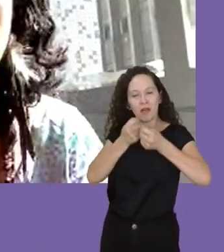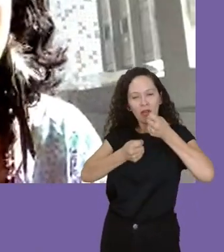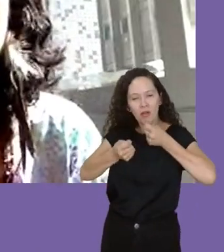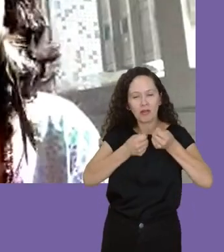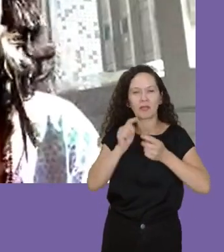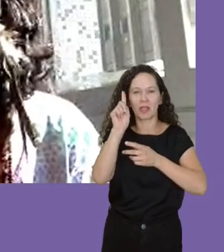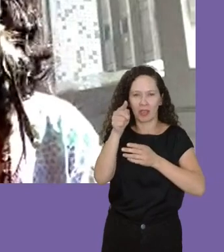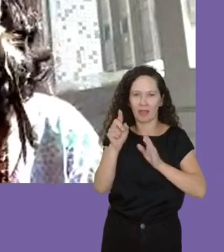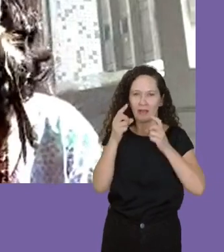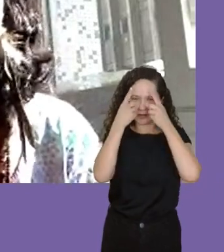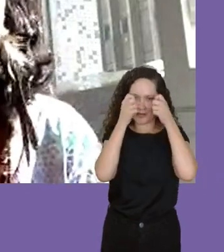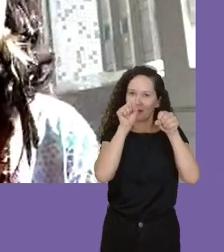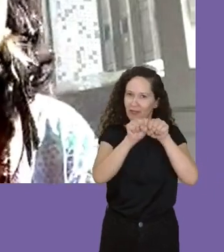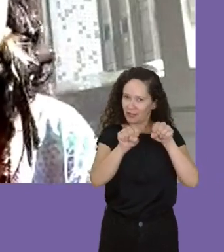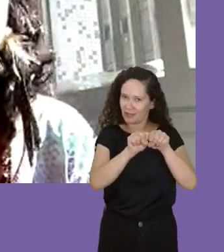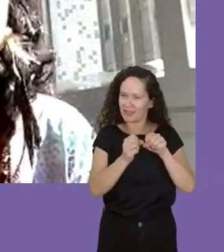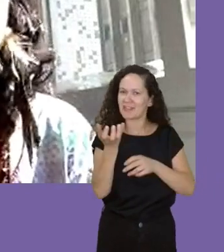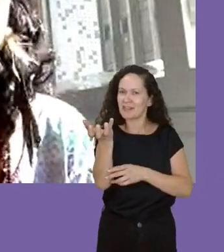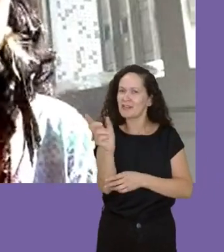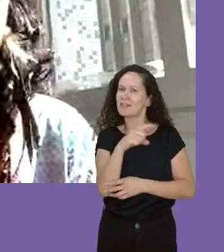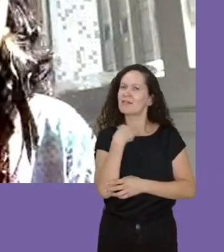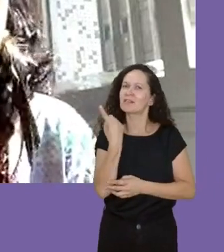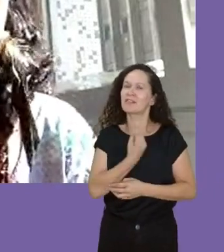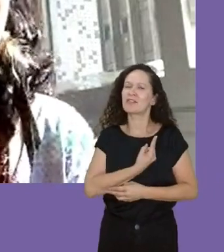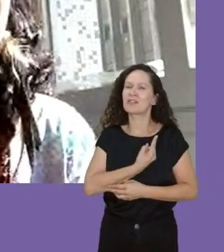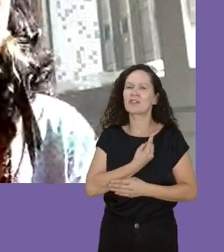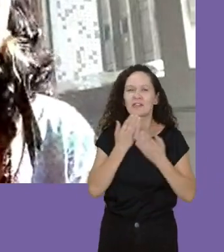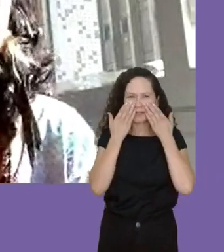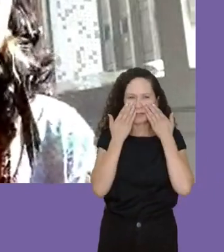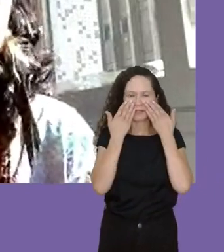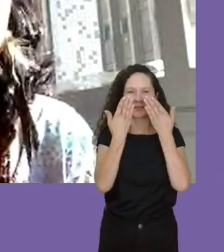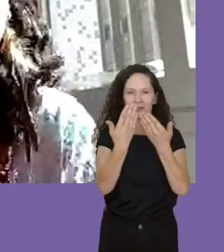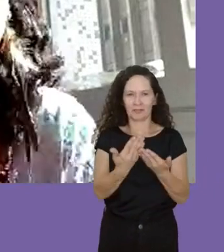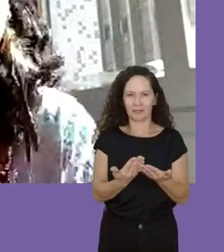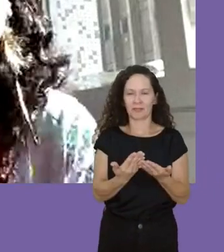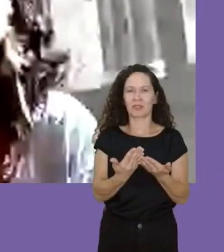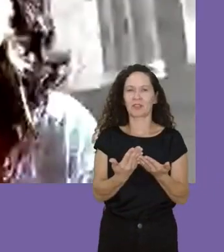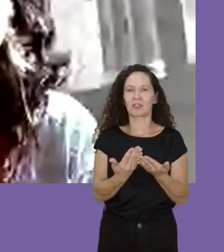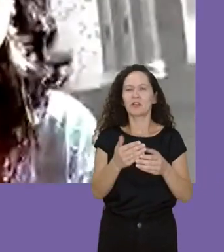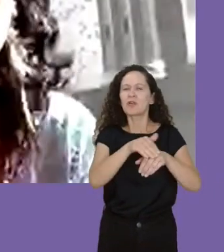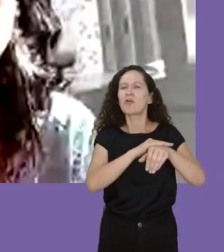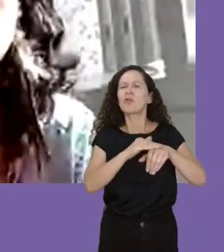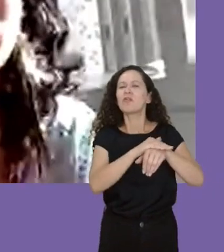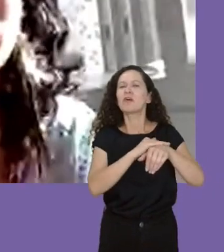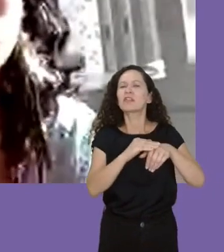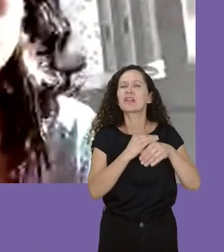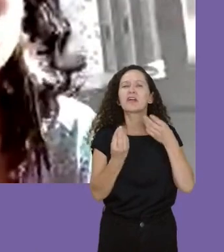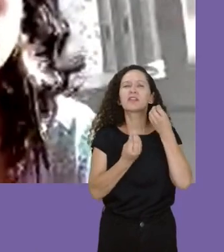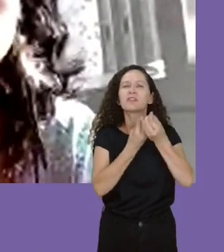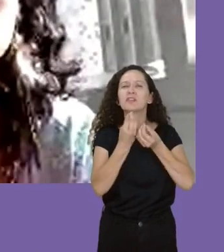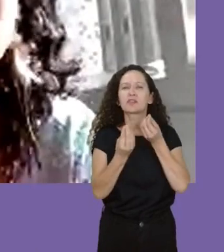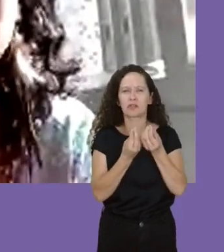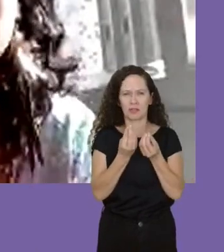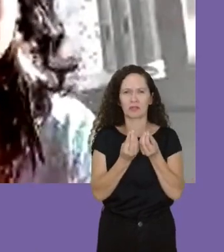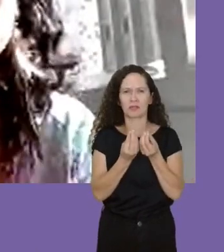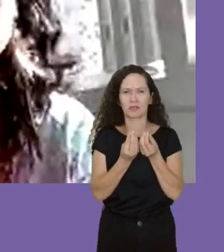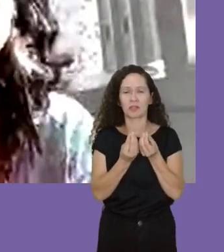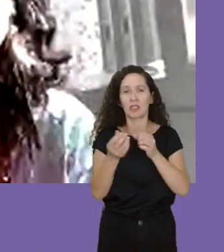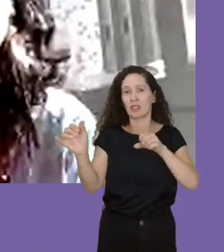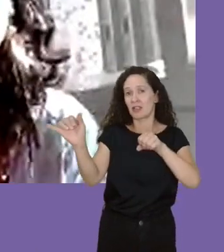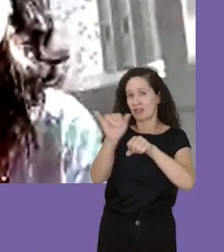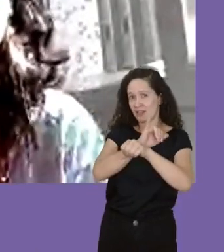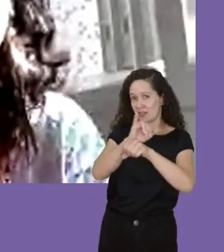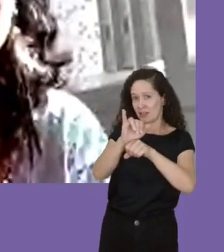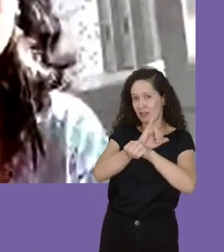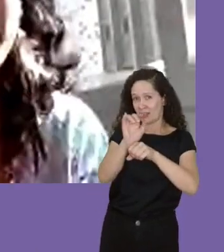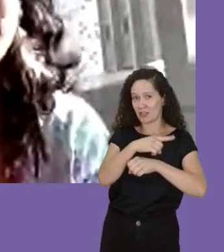violência. Queria que a gente apresentasse um pouco, conversasse, né, um pouco sobre os mecanismos que a